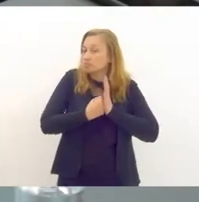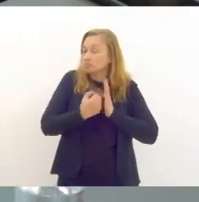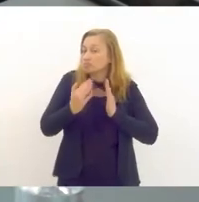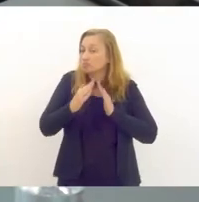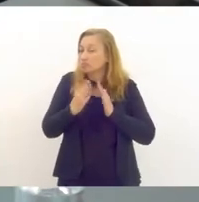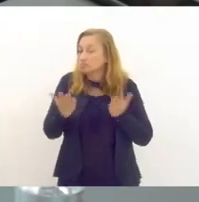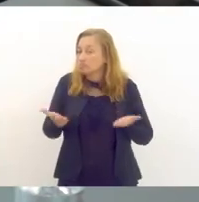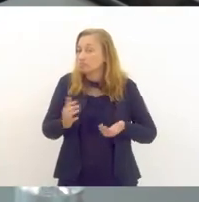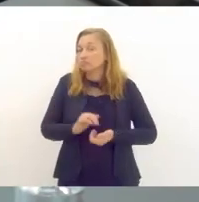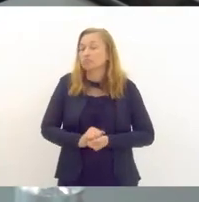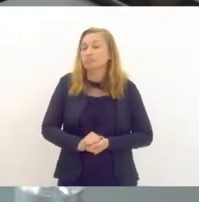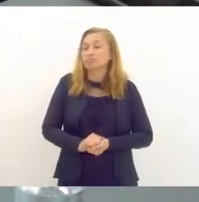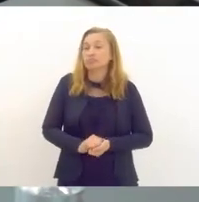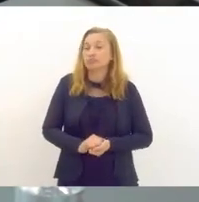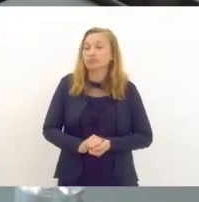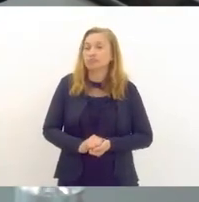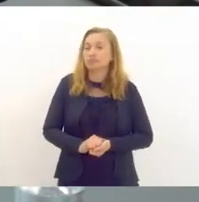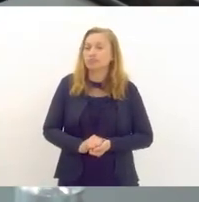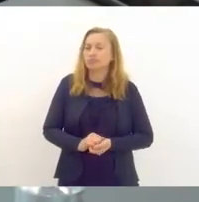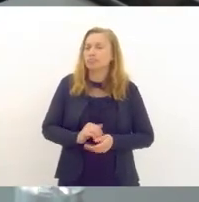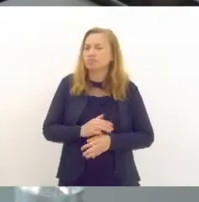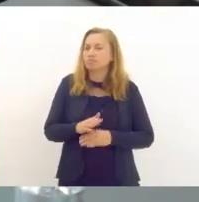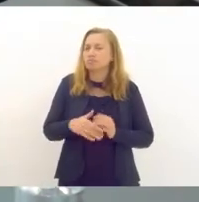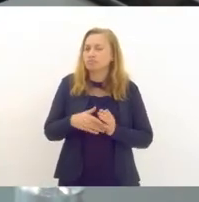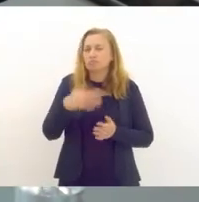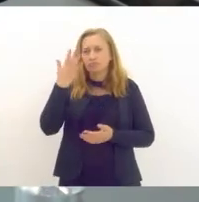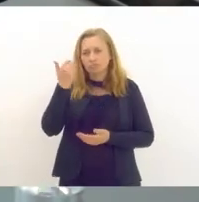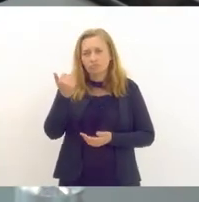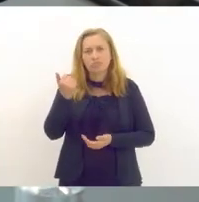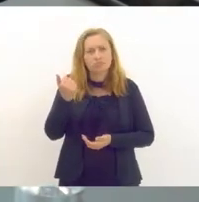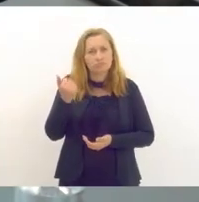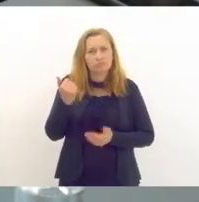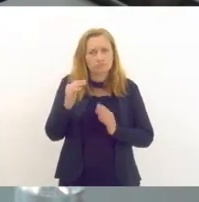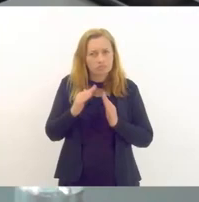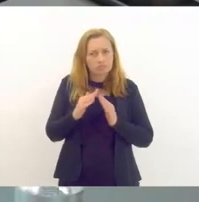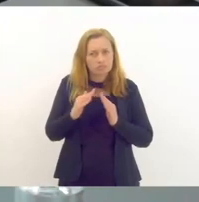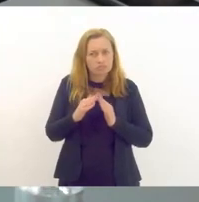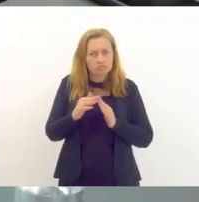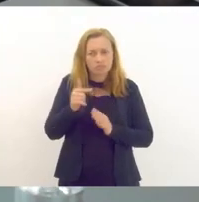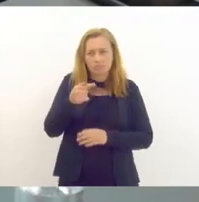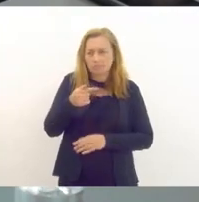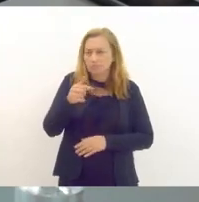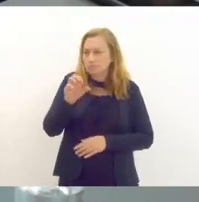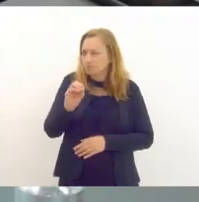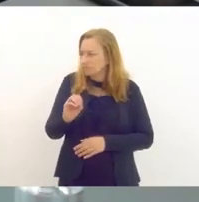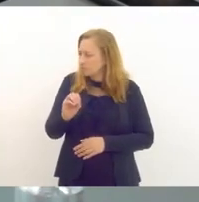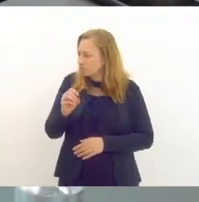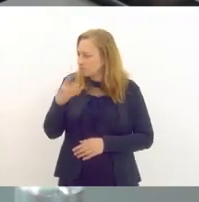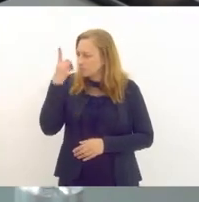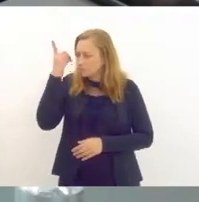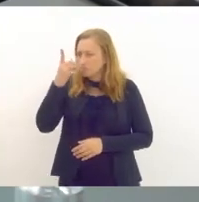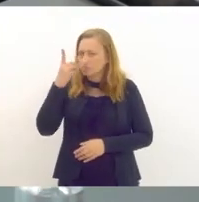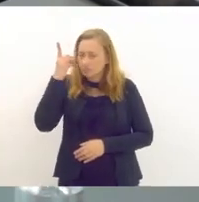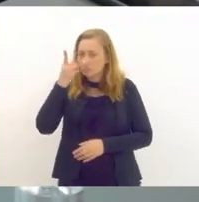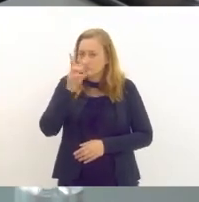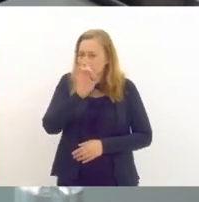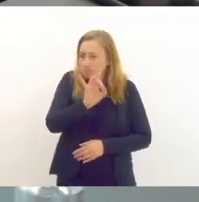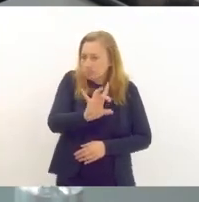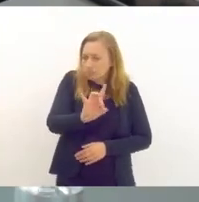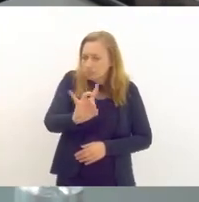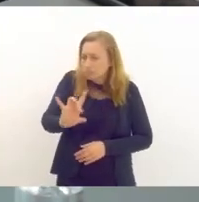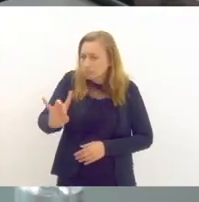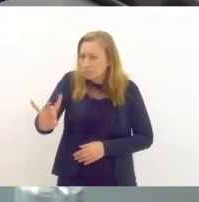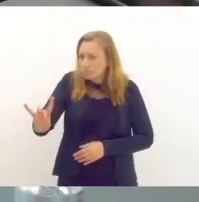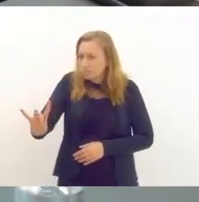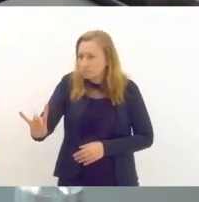da casa assim todo mundo sabe que essa casa tem 70 deputados cada um com